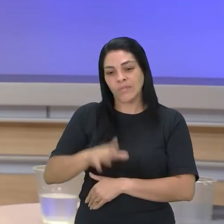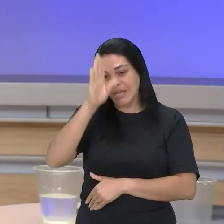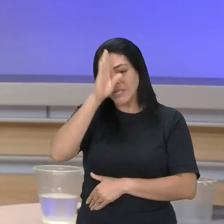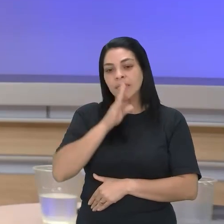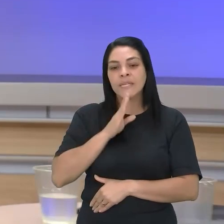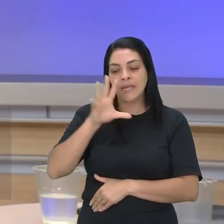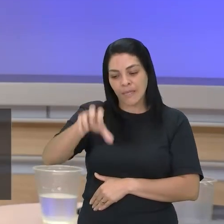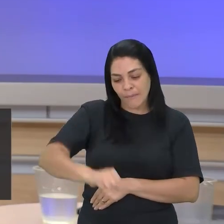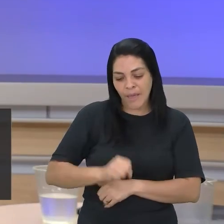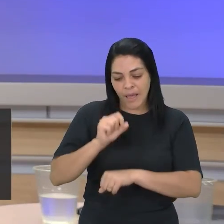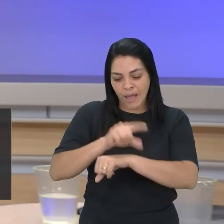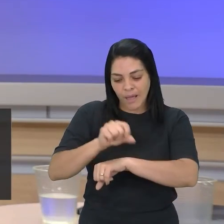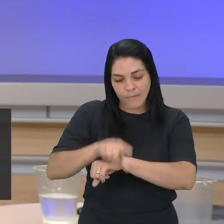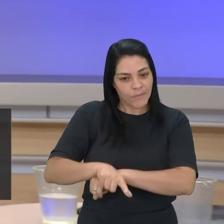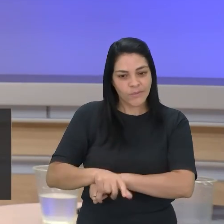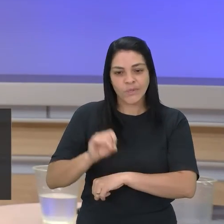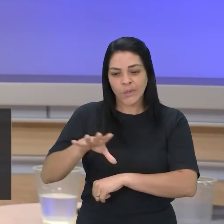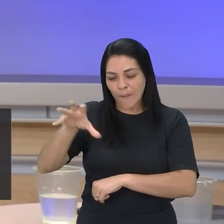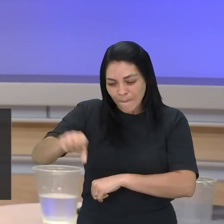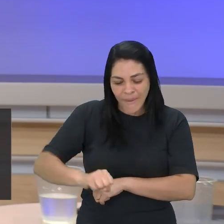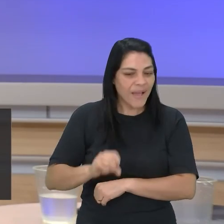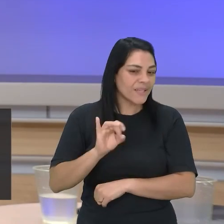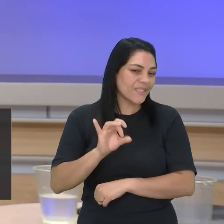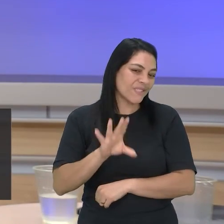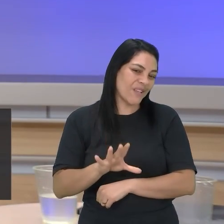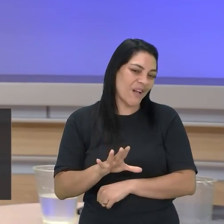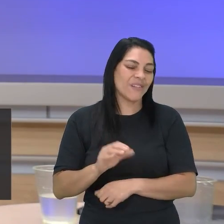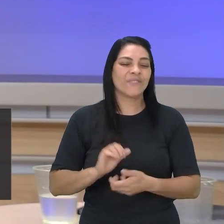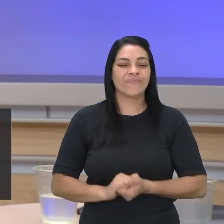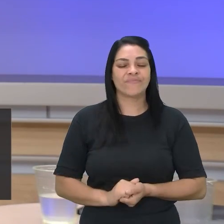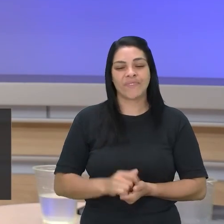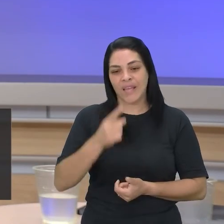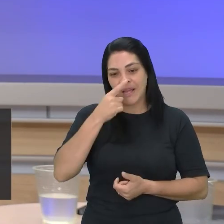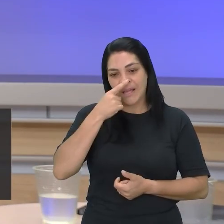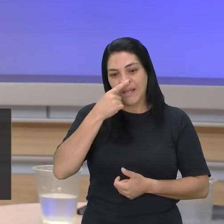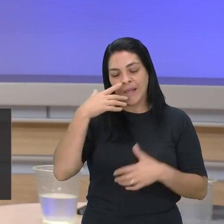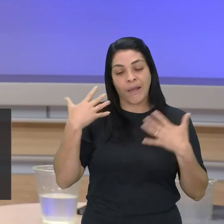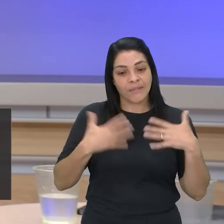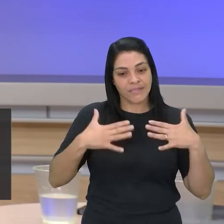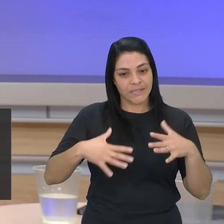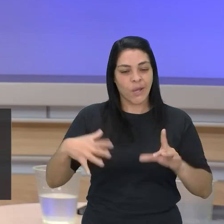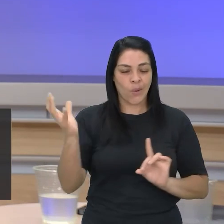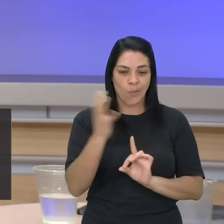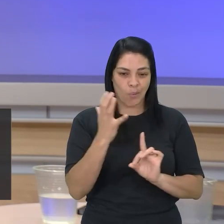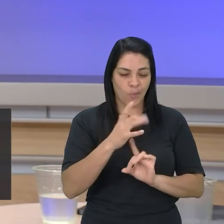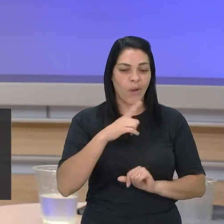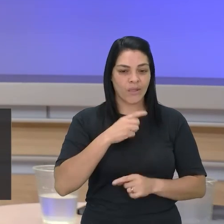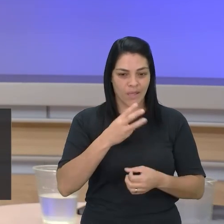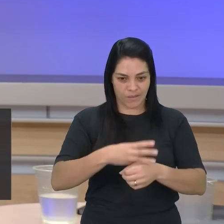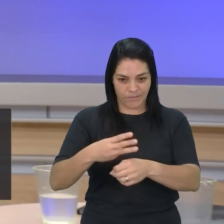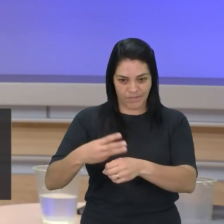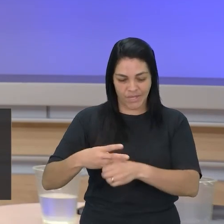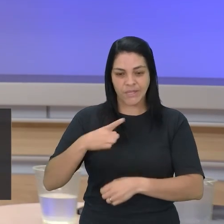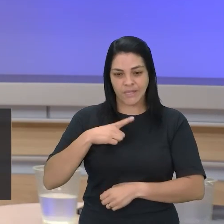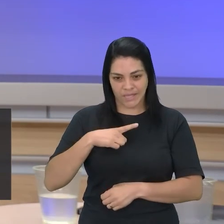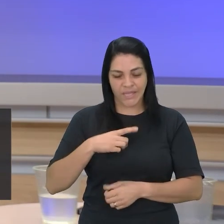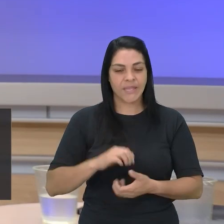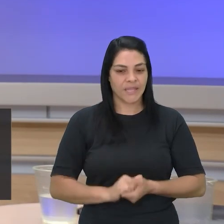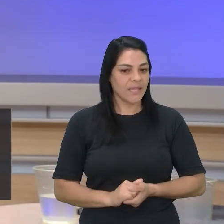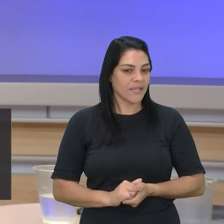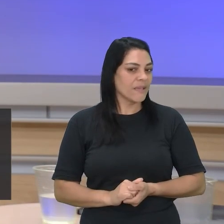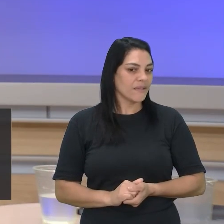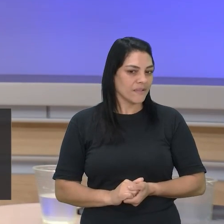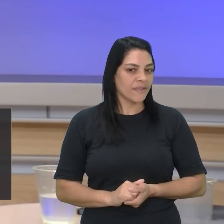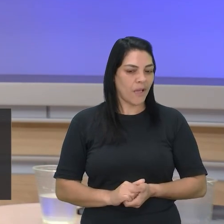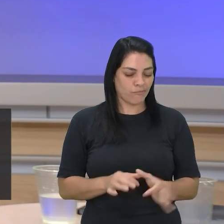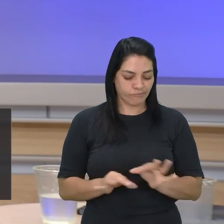buscar, enfim. Então, que isso seja inspiração. Eu sei que tem municípios do interior que estão com programas, né,